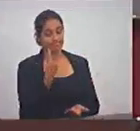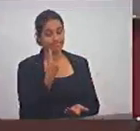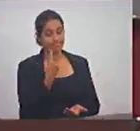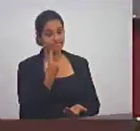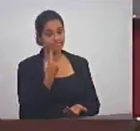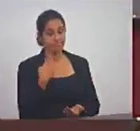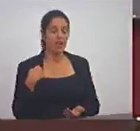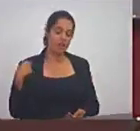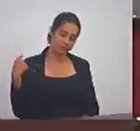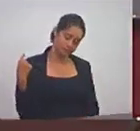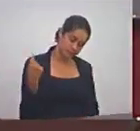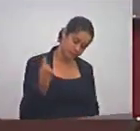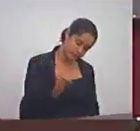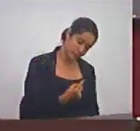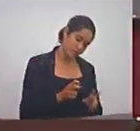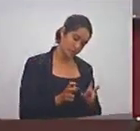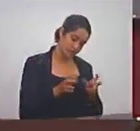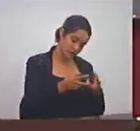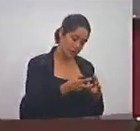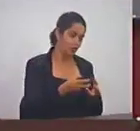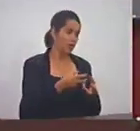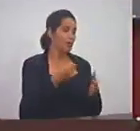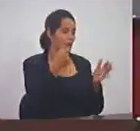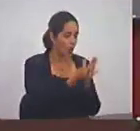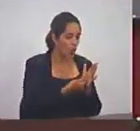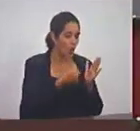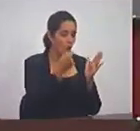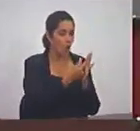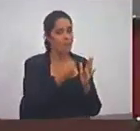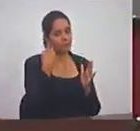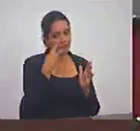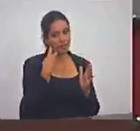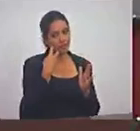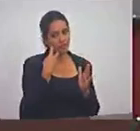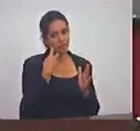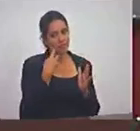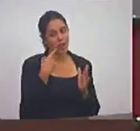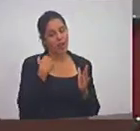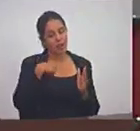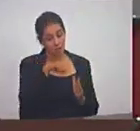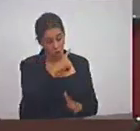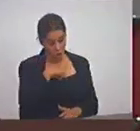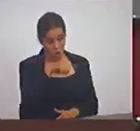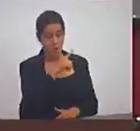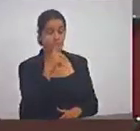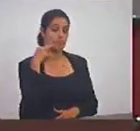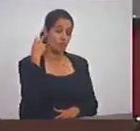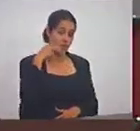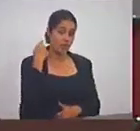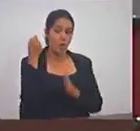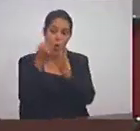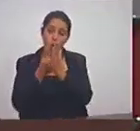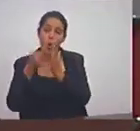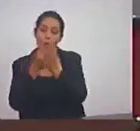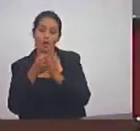Câmara Municipal cobrar o vereador, e vai lá o vereador cobrar a Secretaria de Saúde, por conta